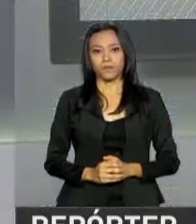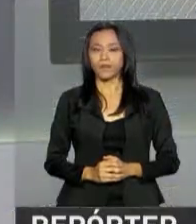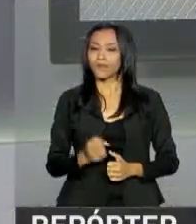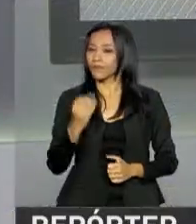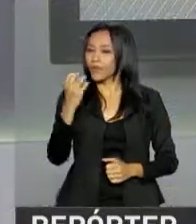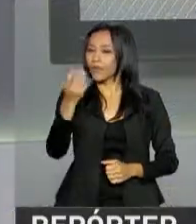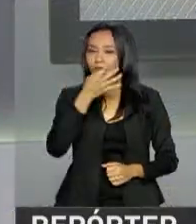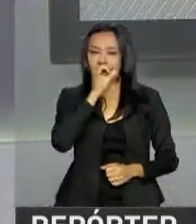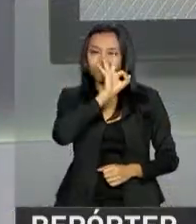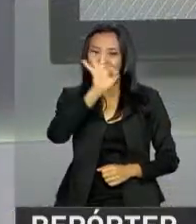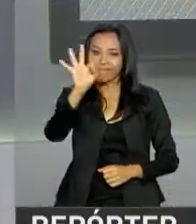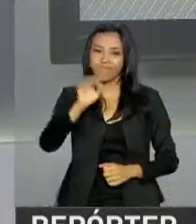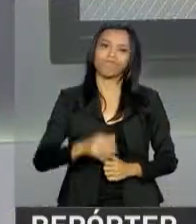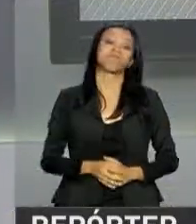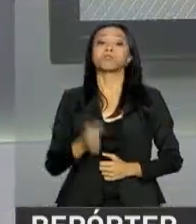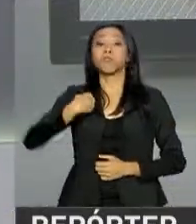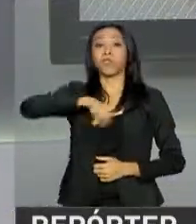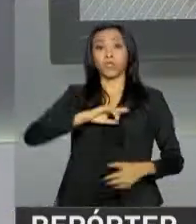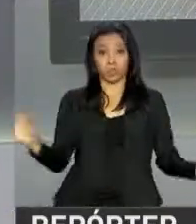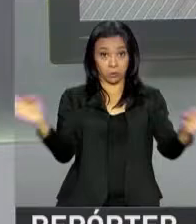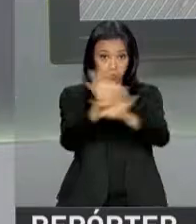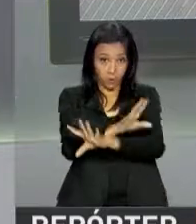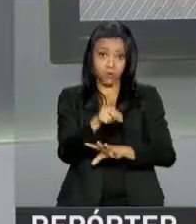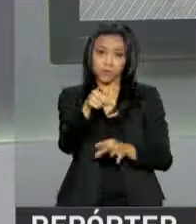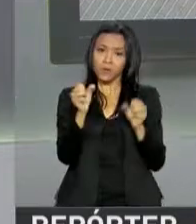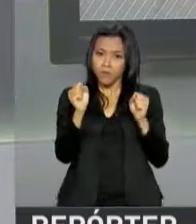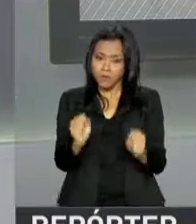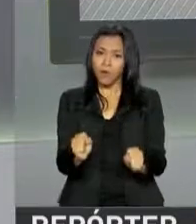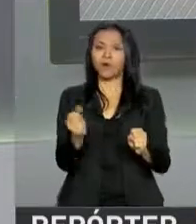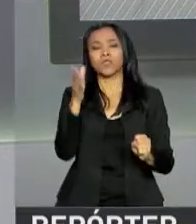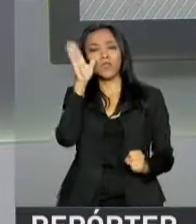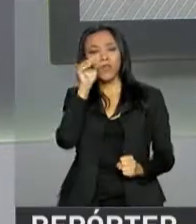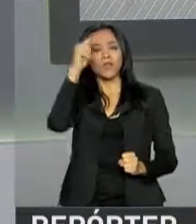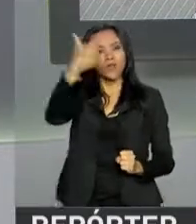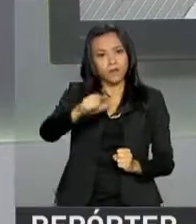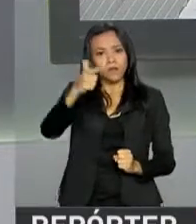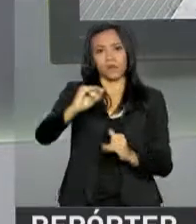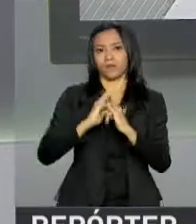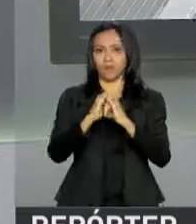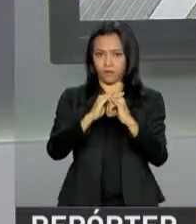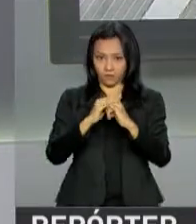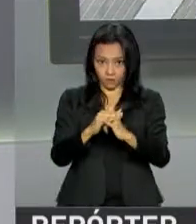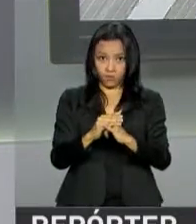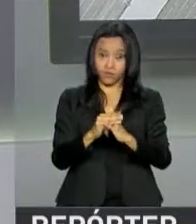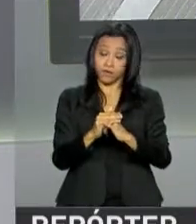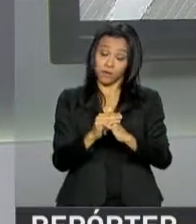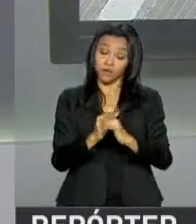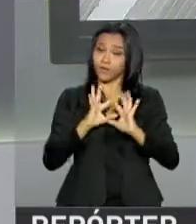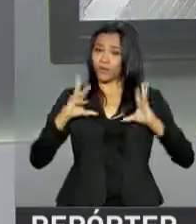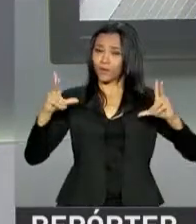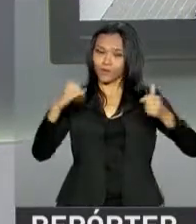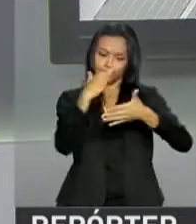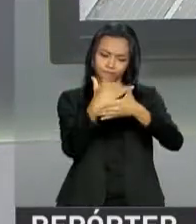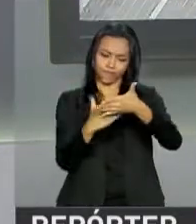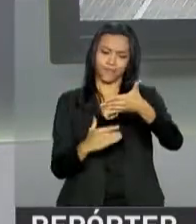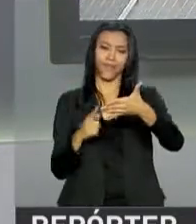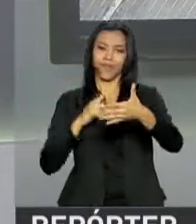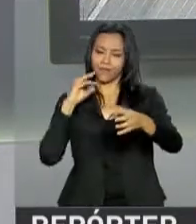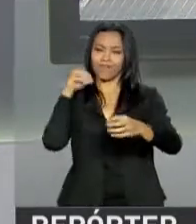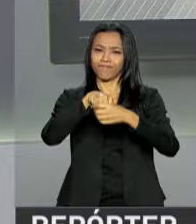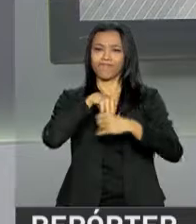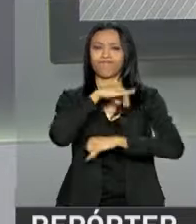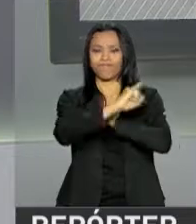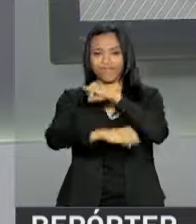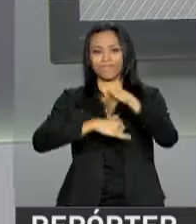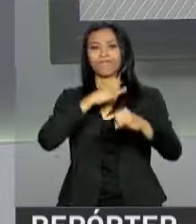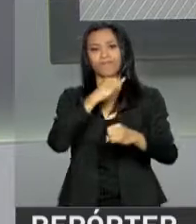Viajar é tudo de bom. E nós ficamos por aqui. Você pode rever as reportagens no YouTube. E toda a nossa programação também